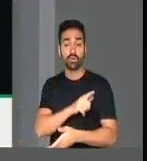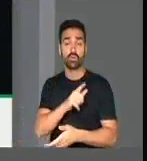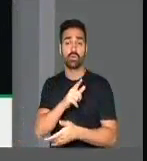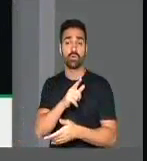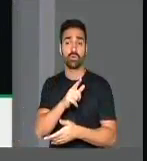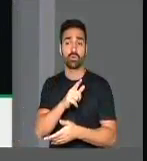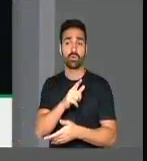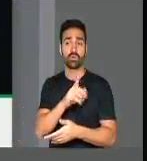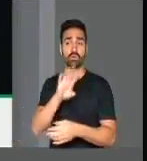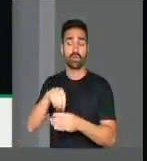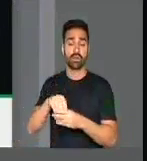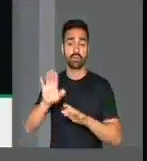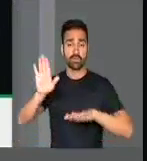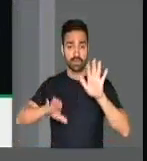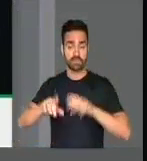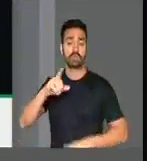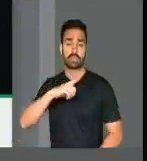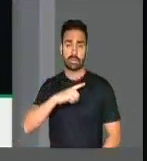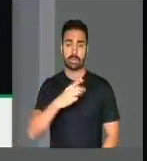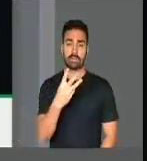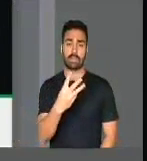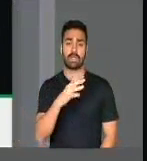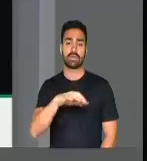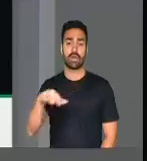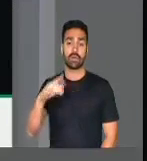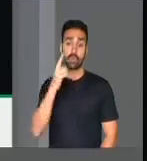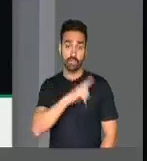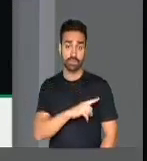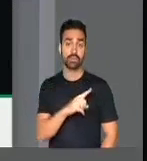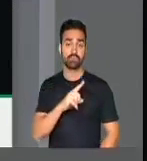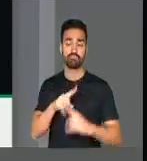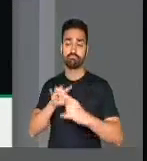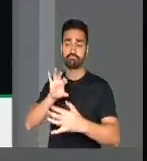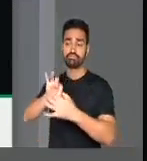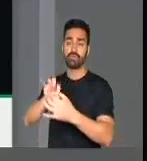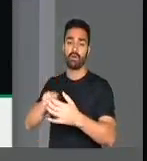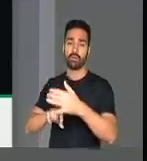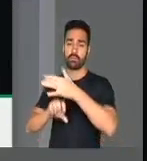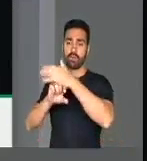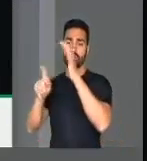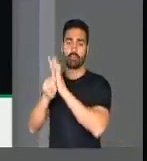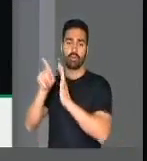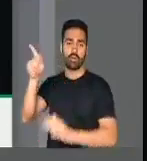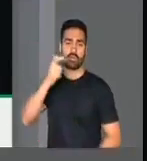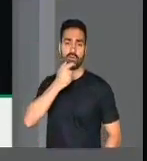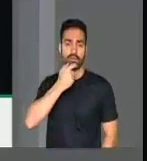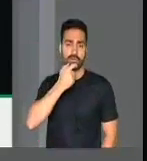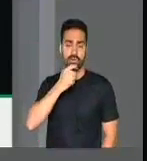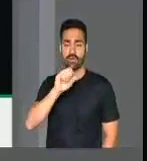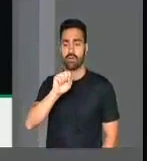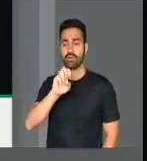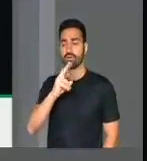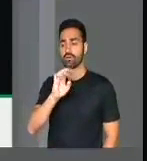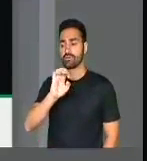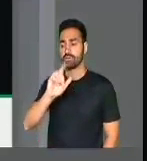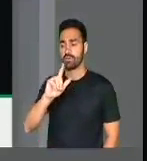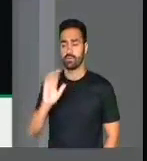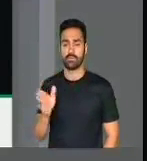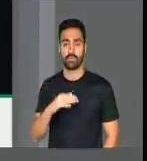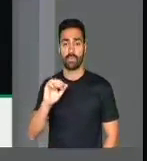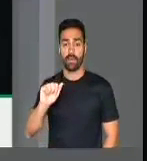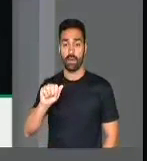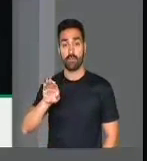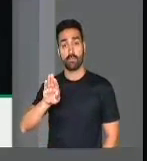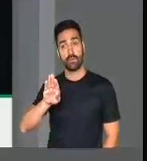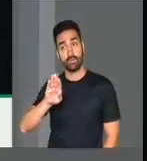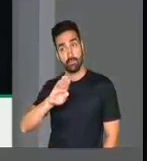duas, dentro dessas licitações, três áreas foram ganhas com a participação de empresas inglesas, a Shell e a BP.